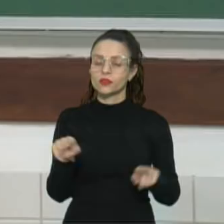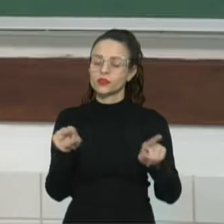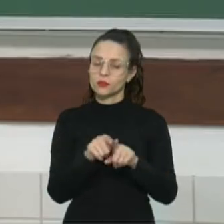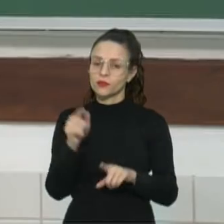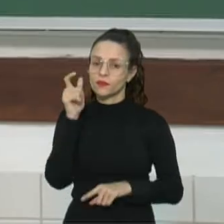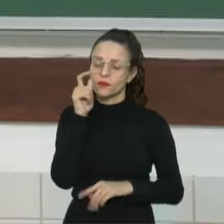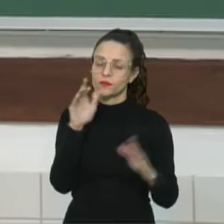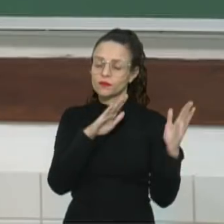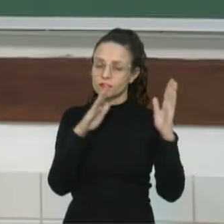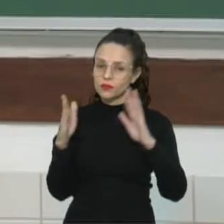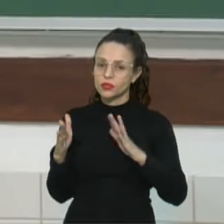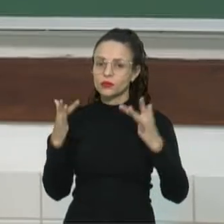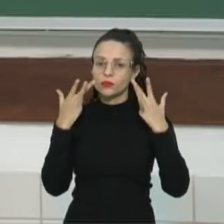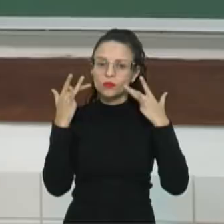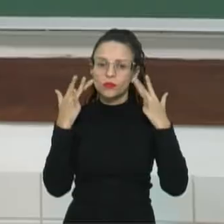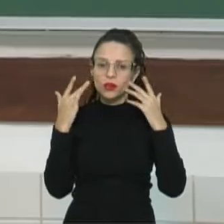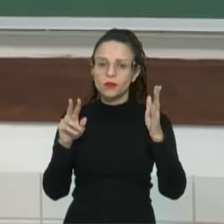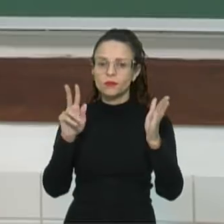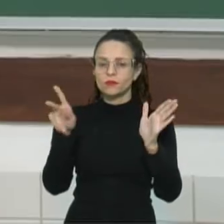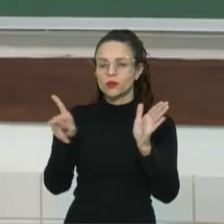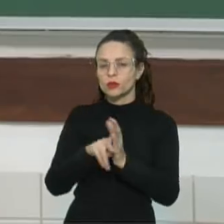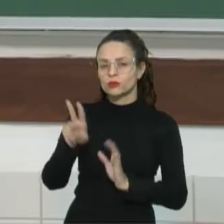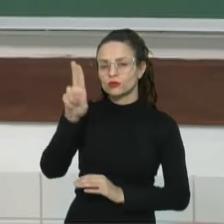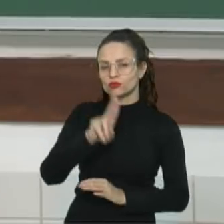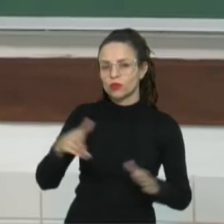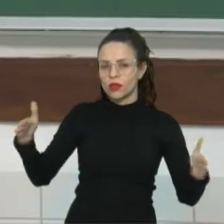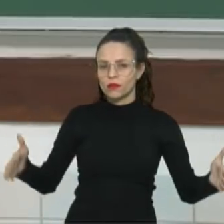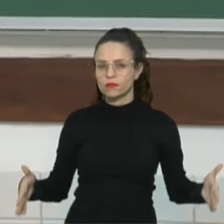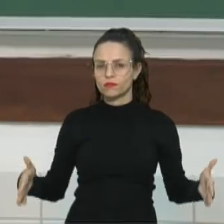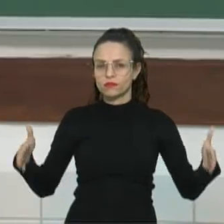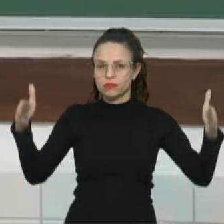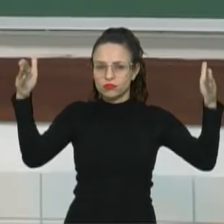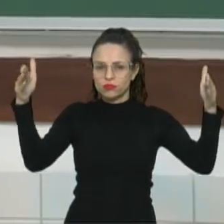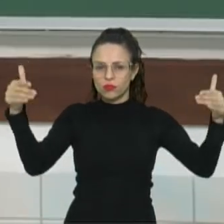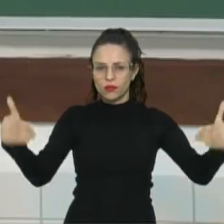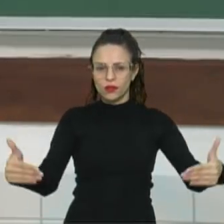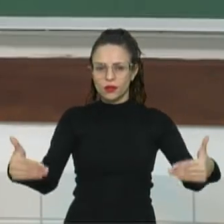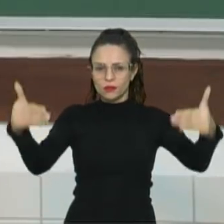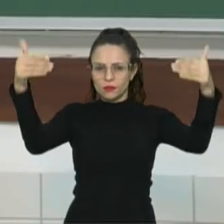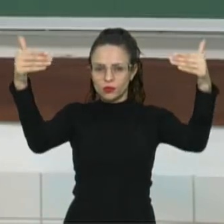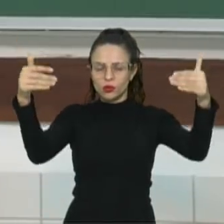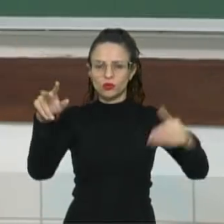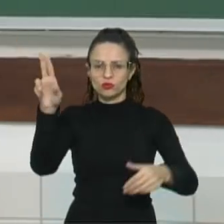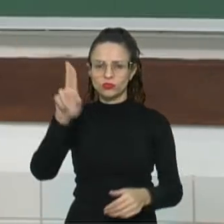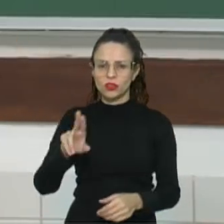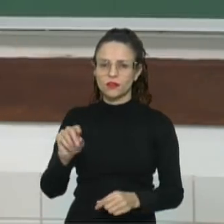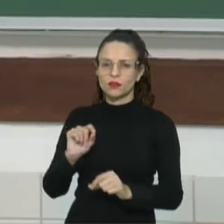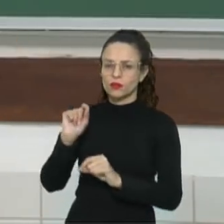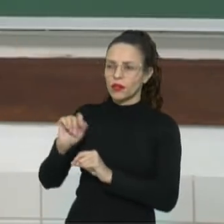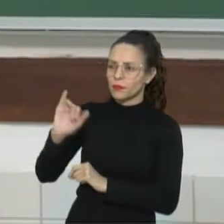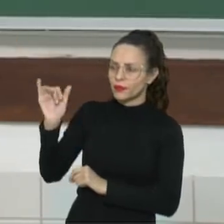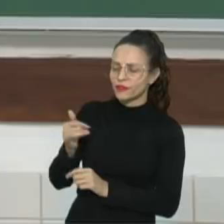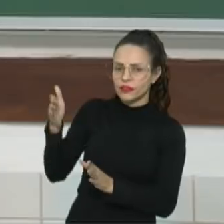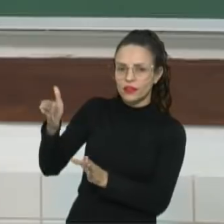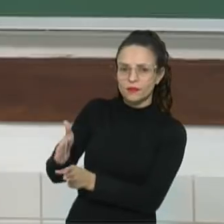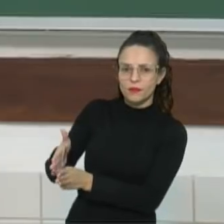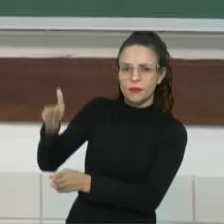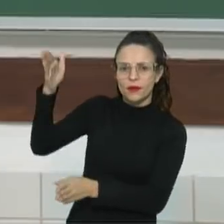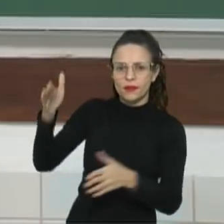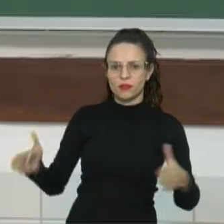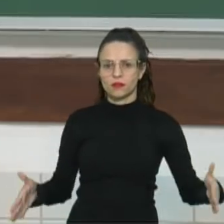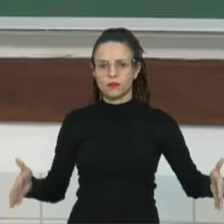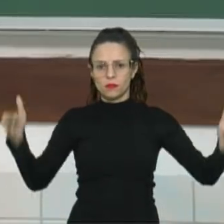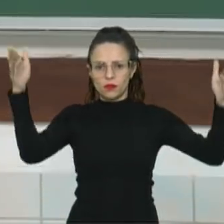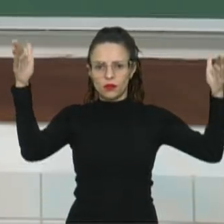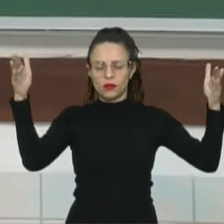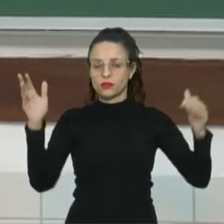espetáculos que trabalhavam a questão da parede, né? O espetáculo da Deborah Cocker, que ela trabalhava a exploração da parede no seu espetáculo, né?